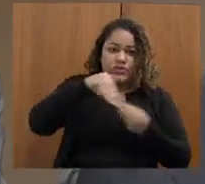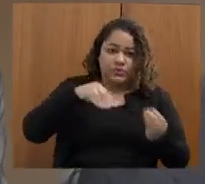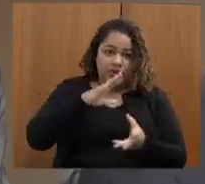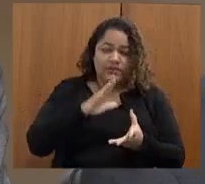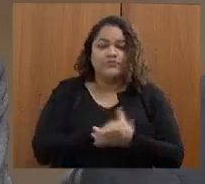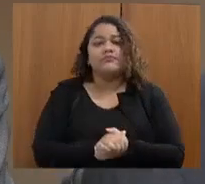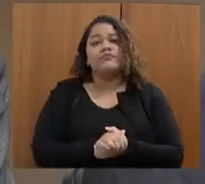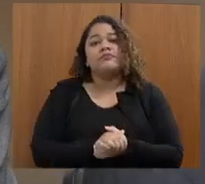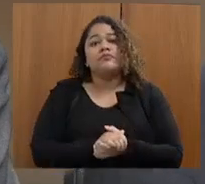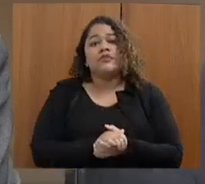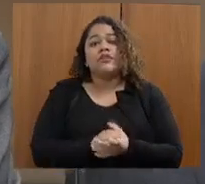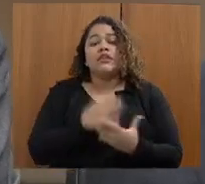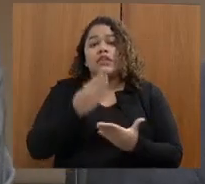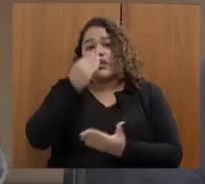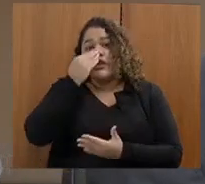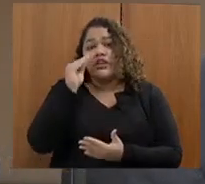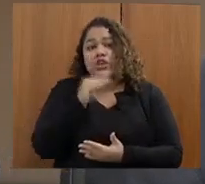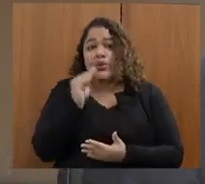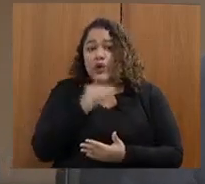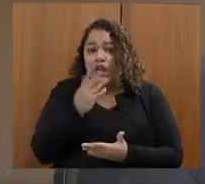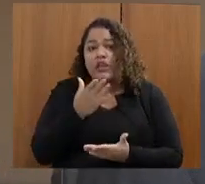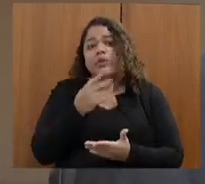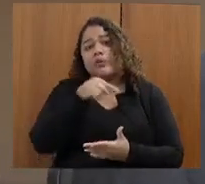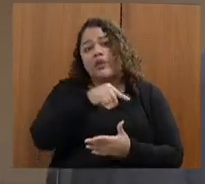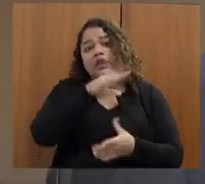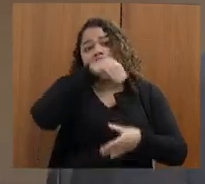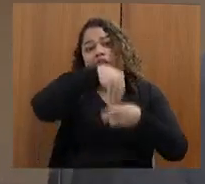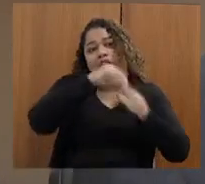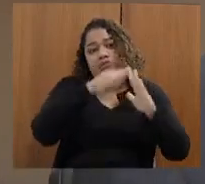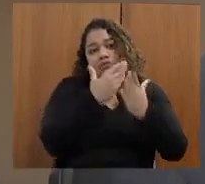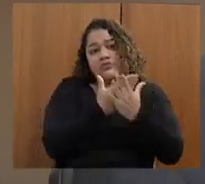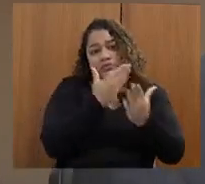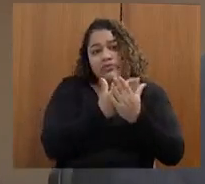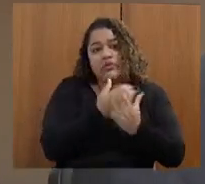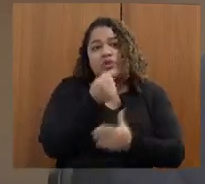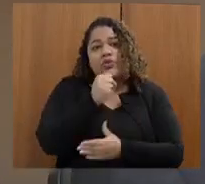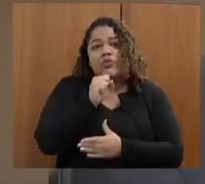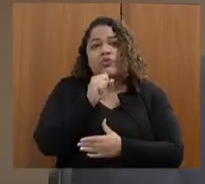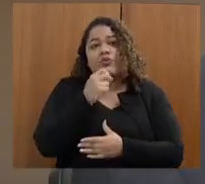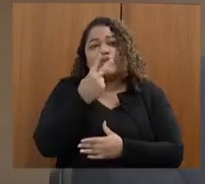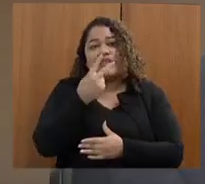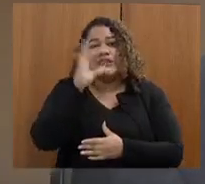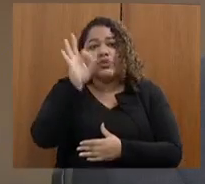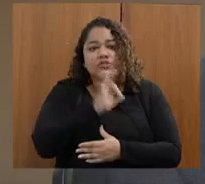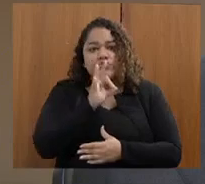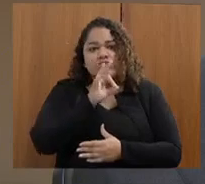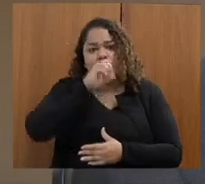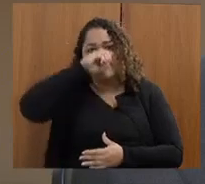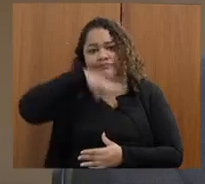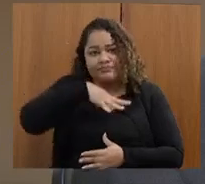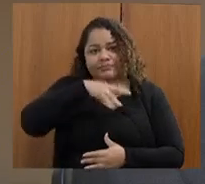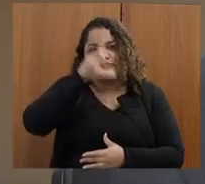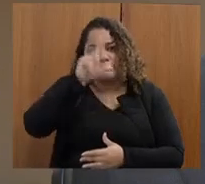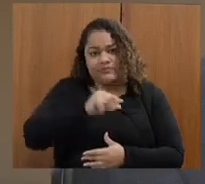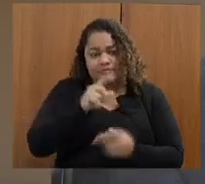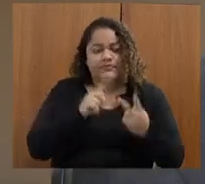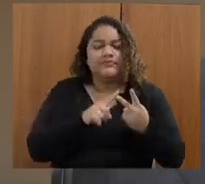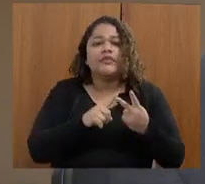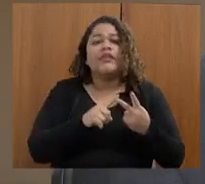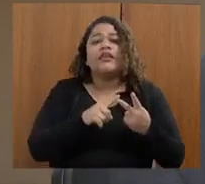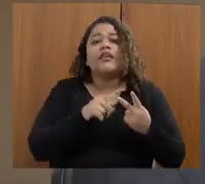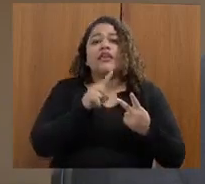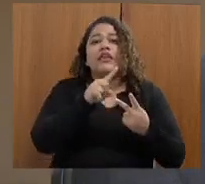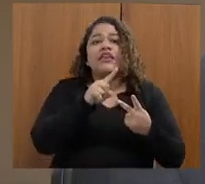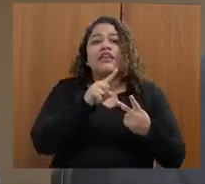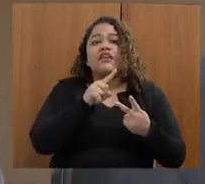nesses ambientes é de 82% que a violência verbal contra os professores e parece que